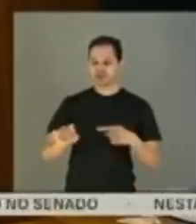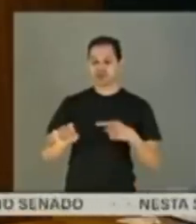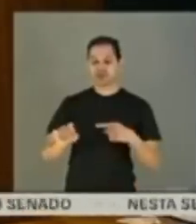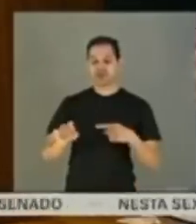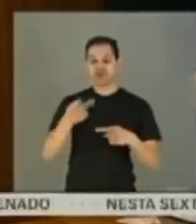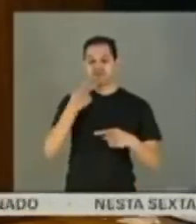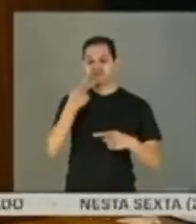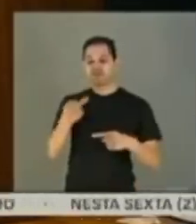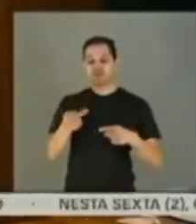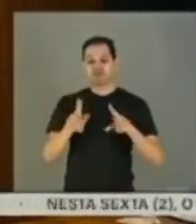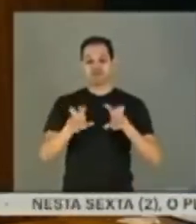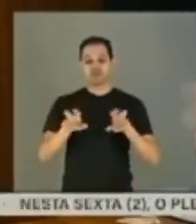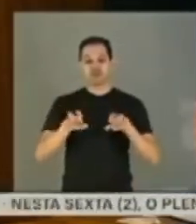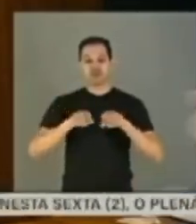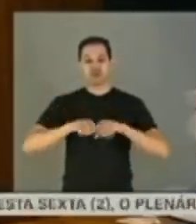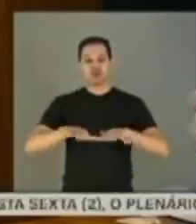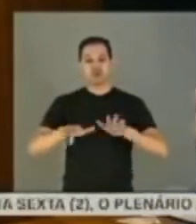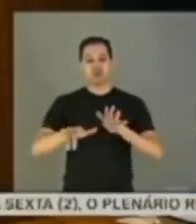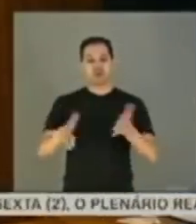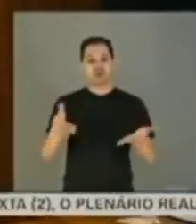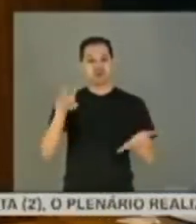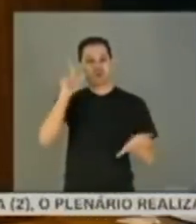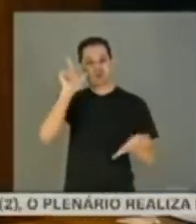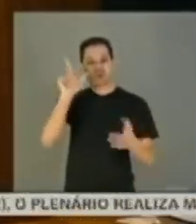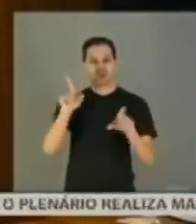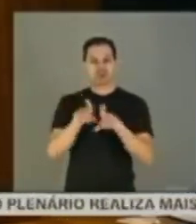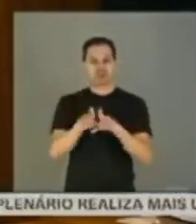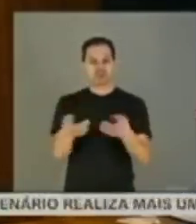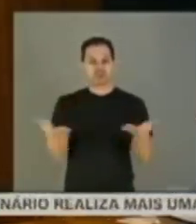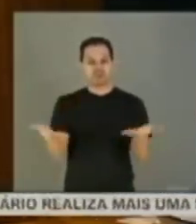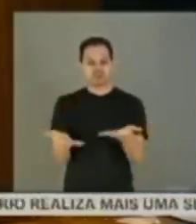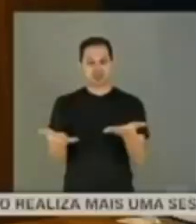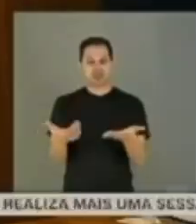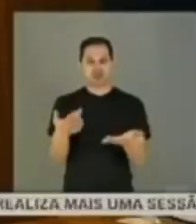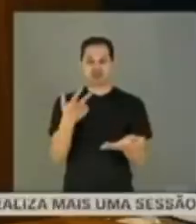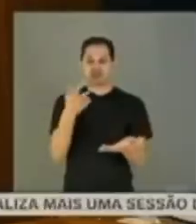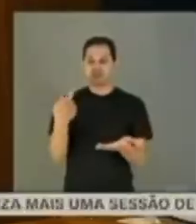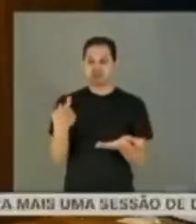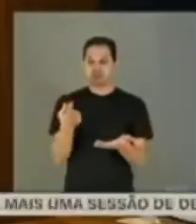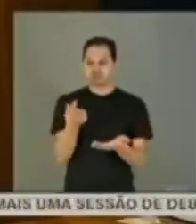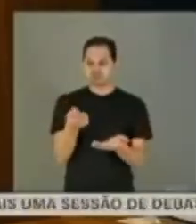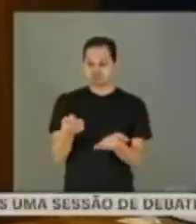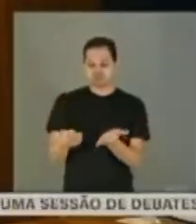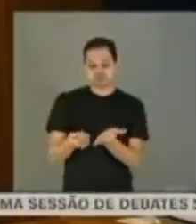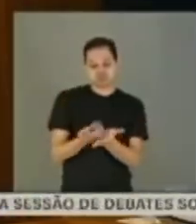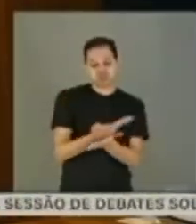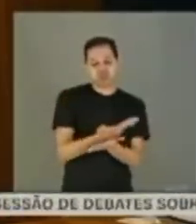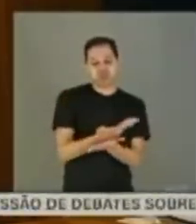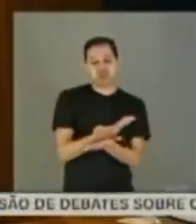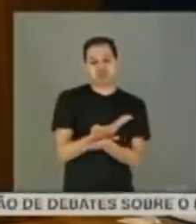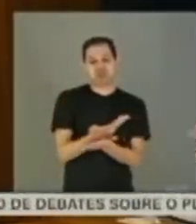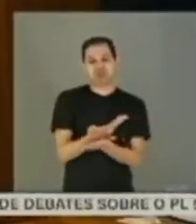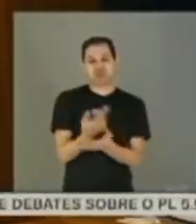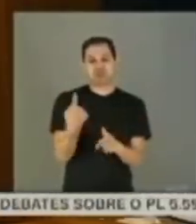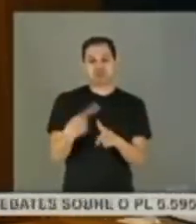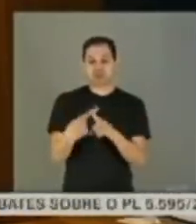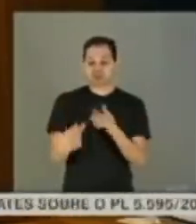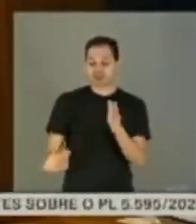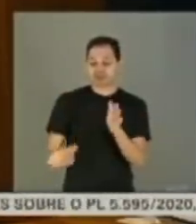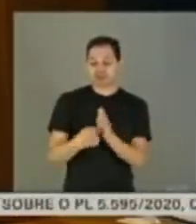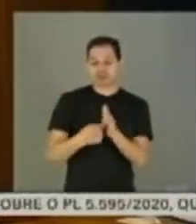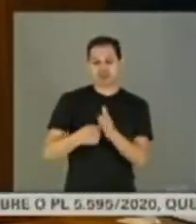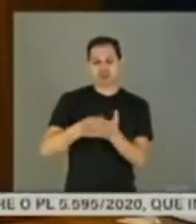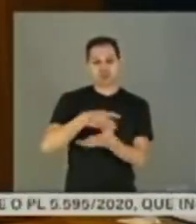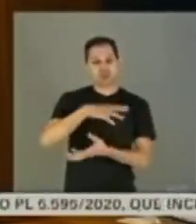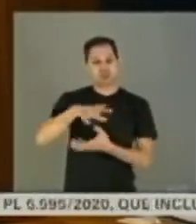em matérias publicadas ontem e hoje, ter recebido uma proposta de propina para ficar calado após a denúncia que fez do imbróglio que